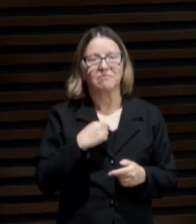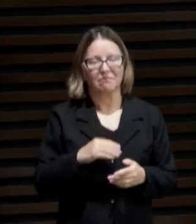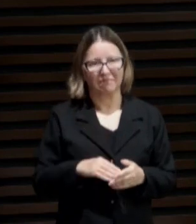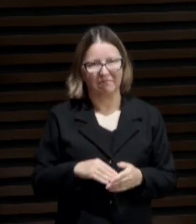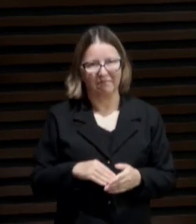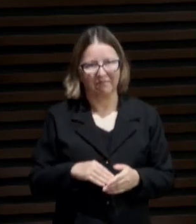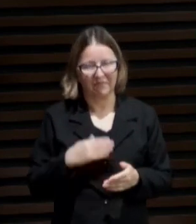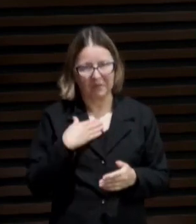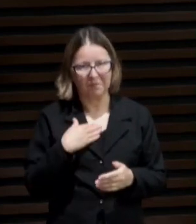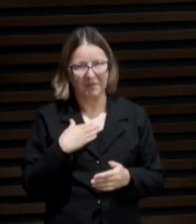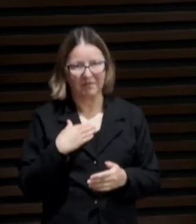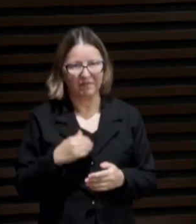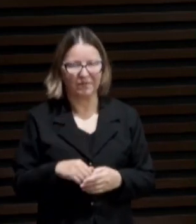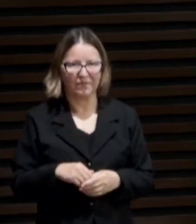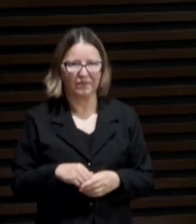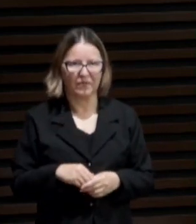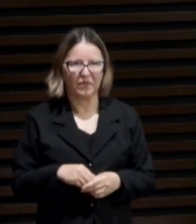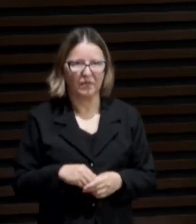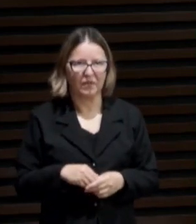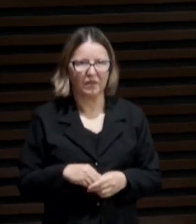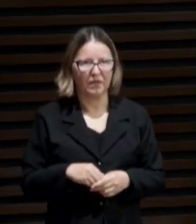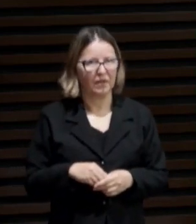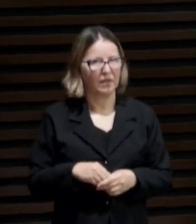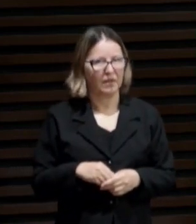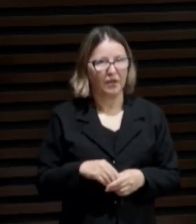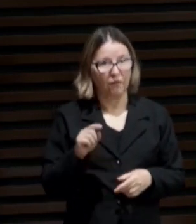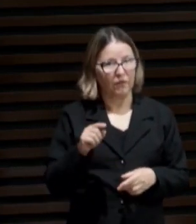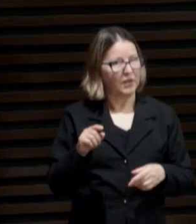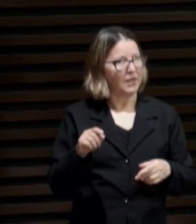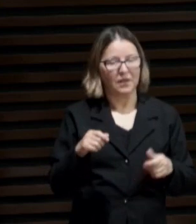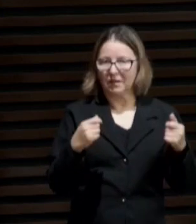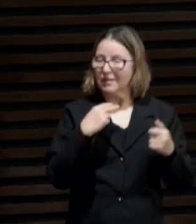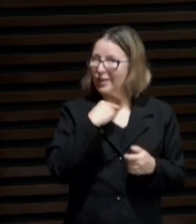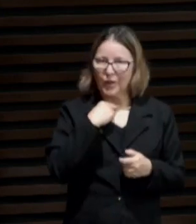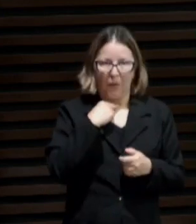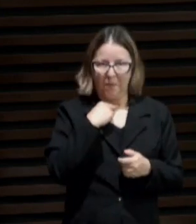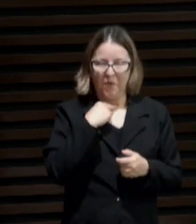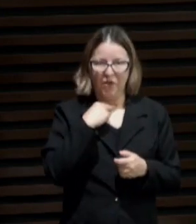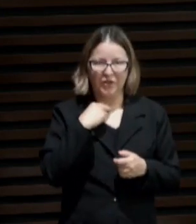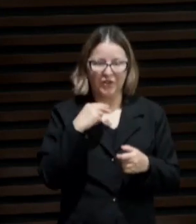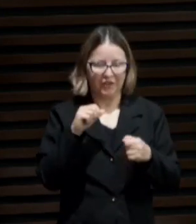Isso aí não vai dar o direito de você pagar mal por mal, nem injúria por injúria, a Bíblia vai dizer.